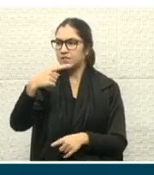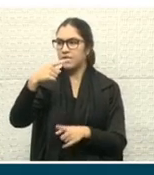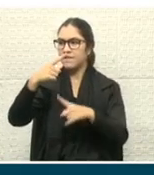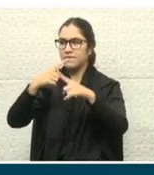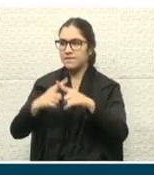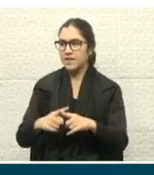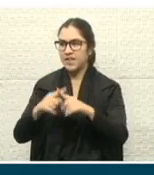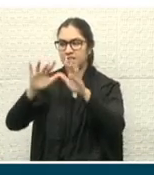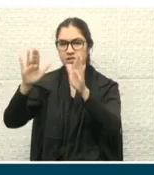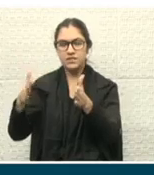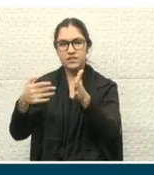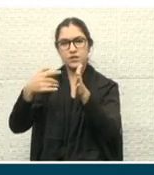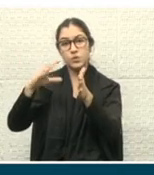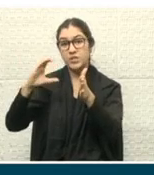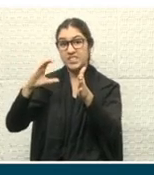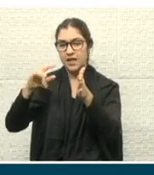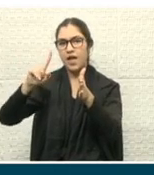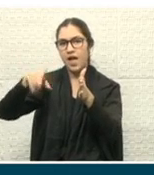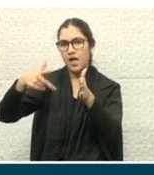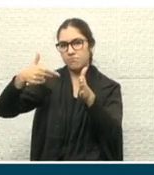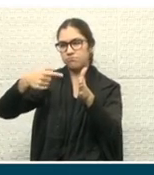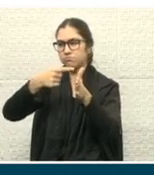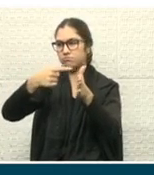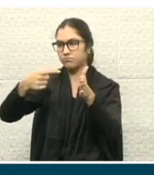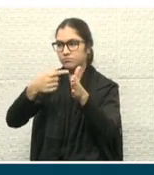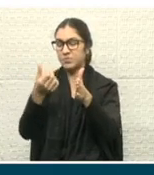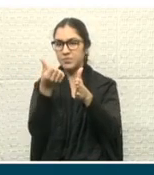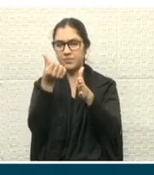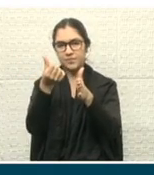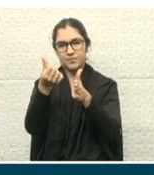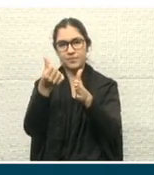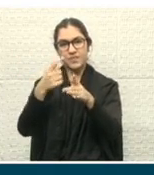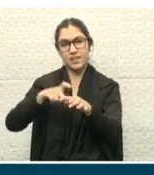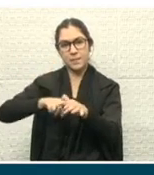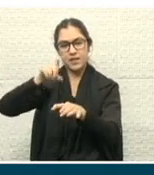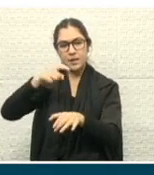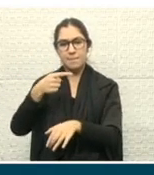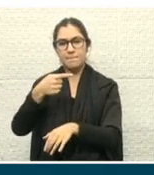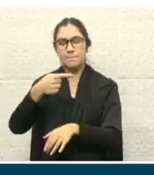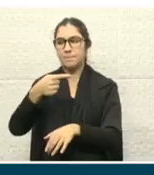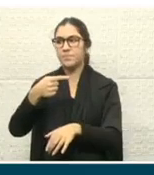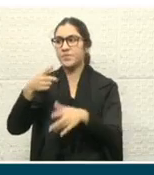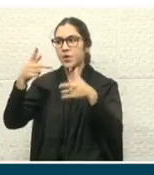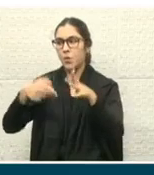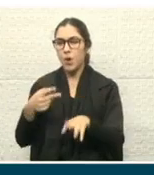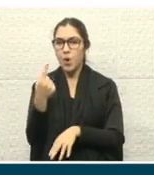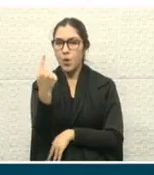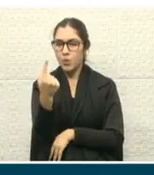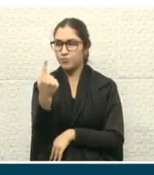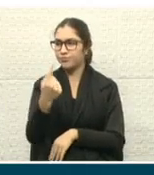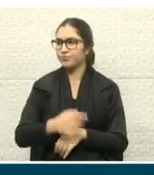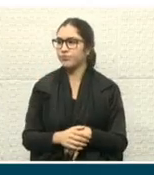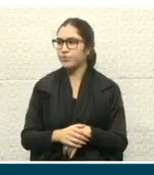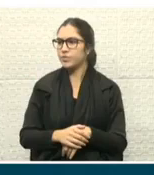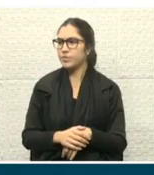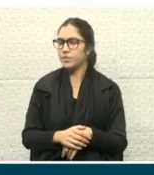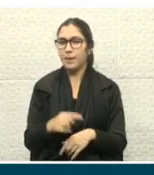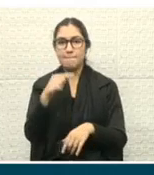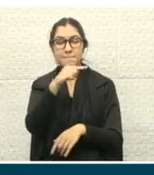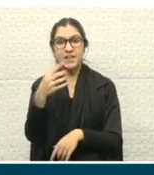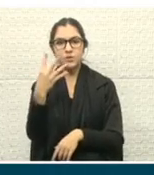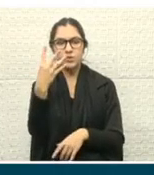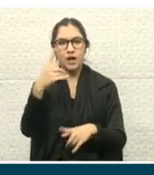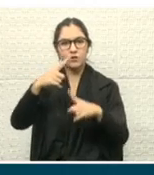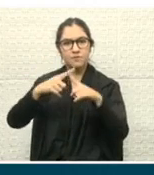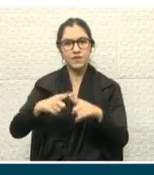o termo c, que é a constante independente. Menos 1 ao quadrado é igual a 1, menos 4